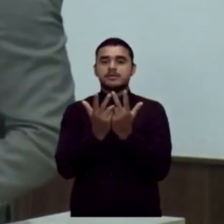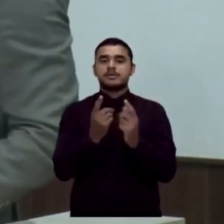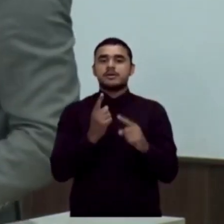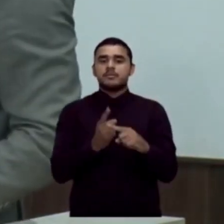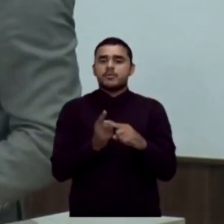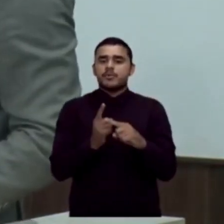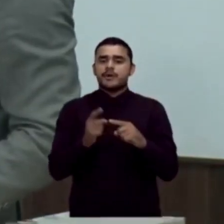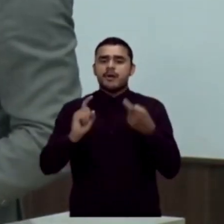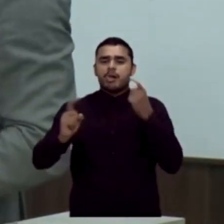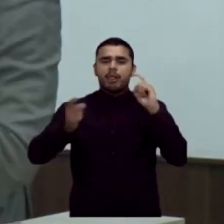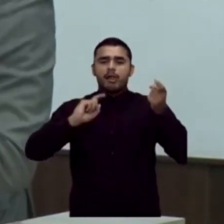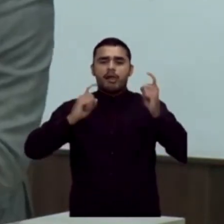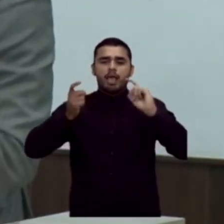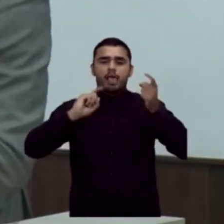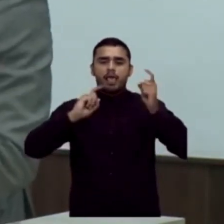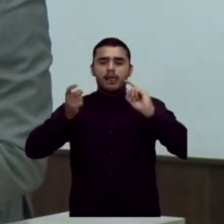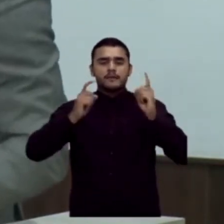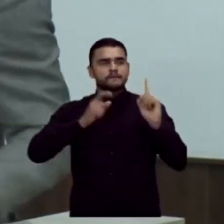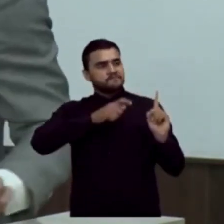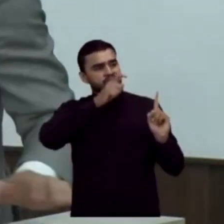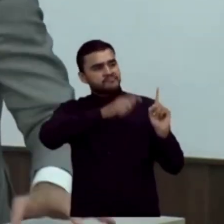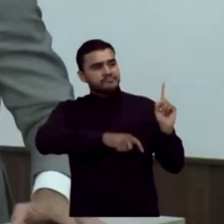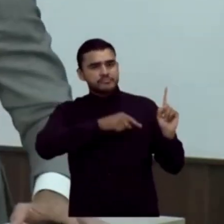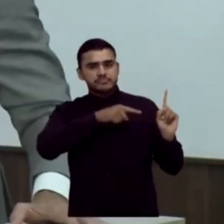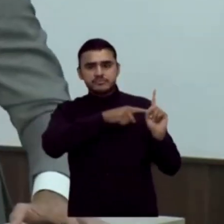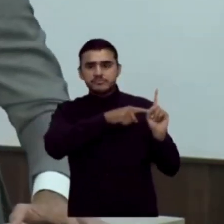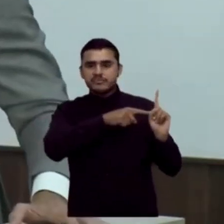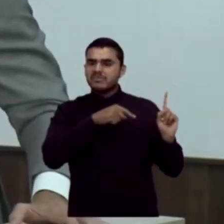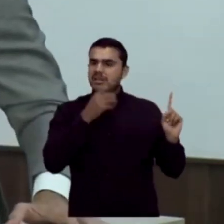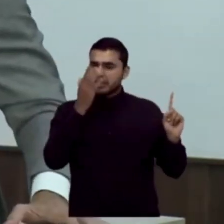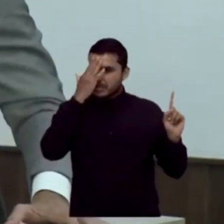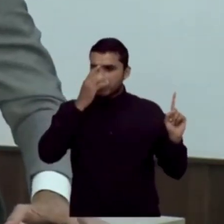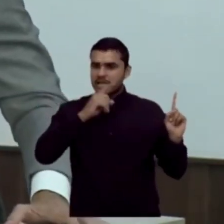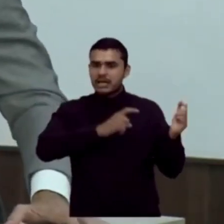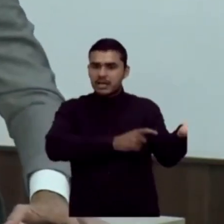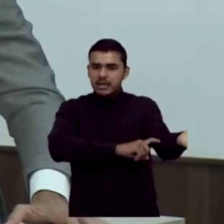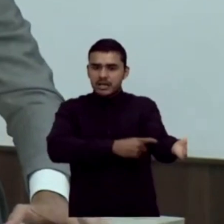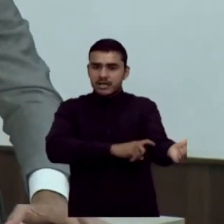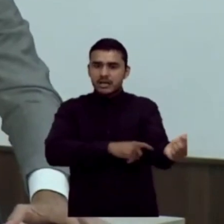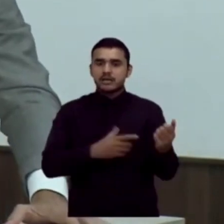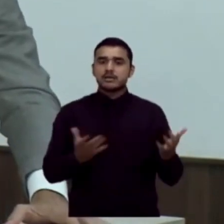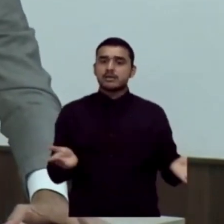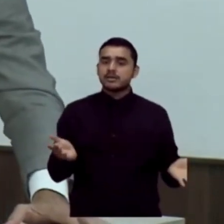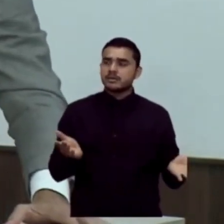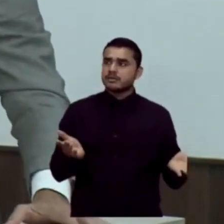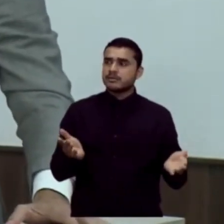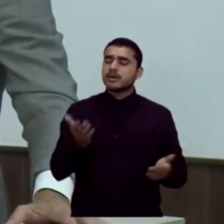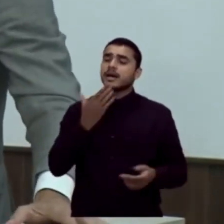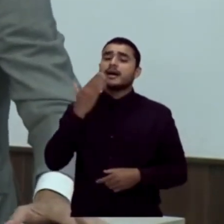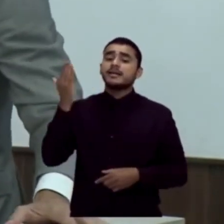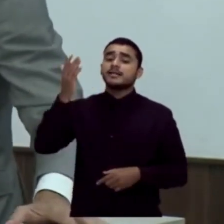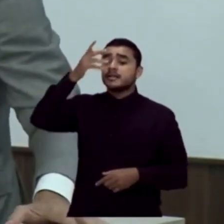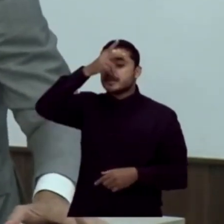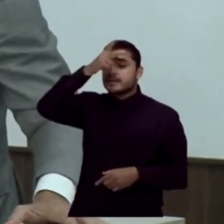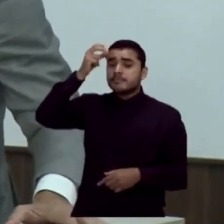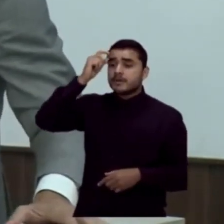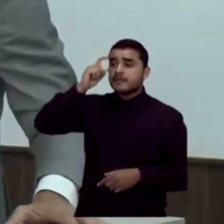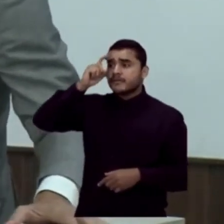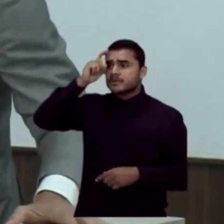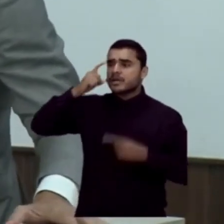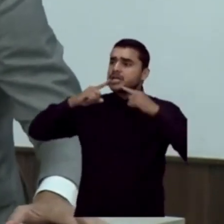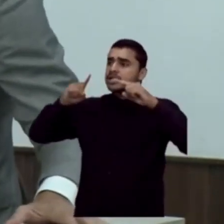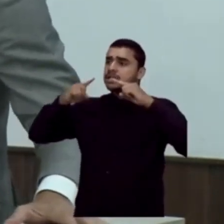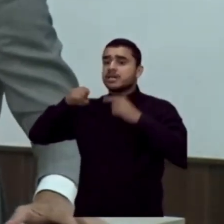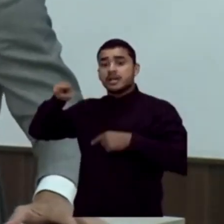Eumano. Não discute mais os precatórios dos professores que o Sarto está devendo, não discute mais